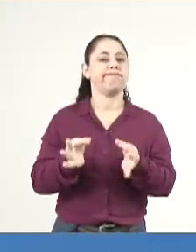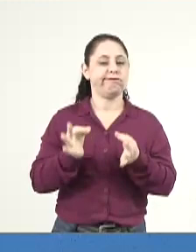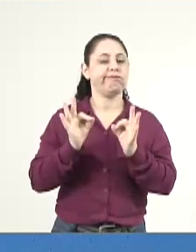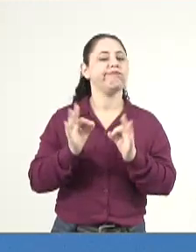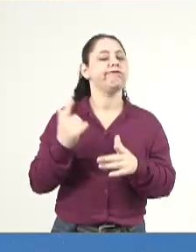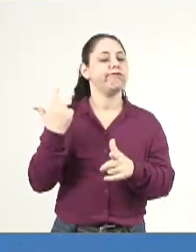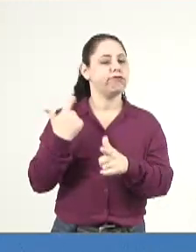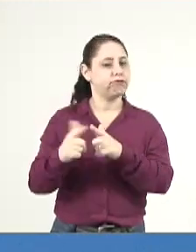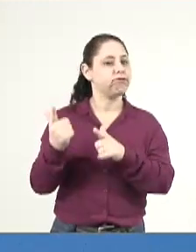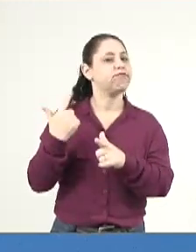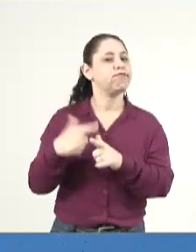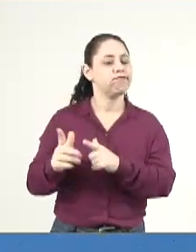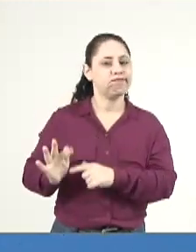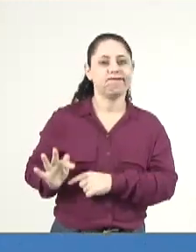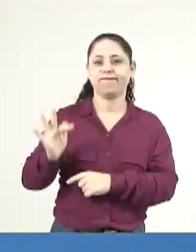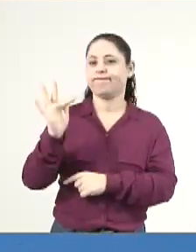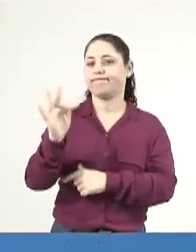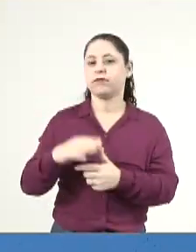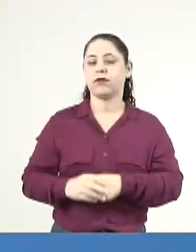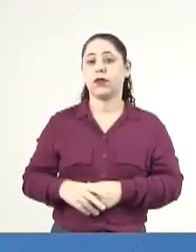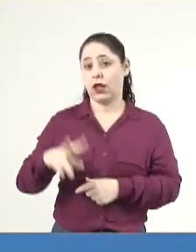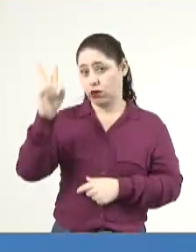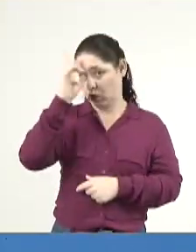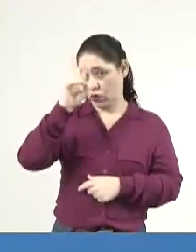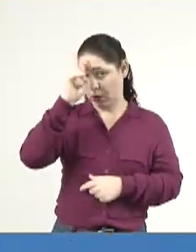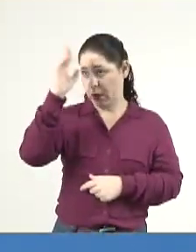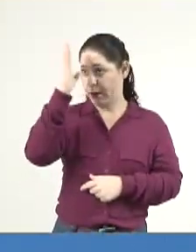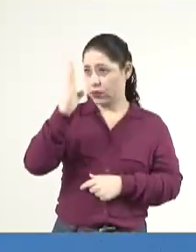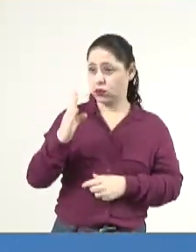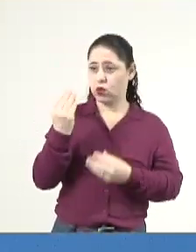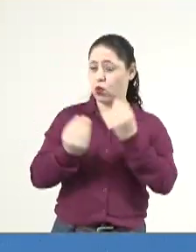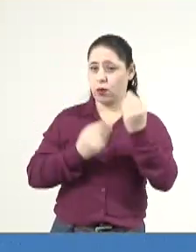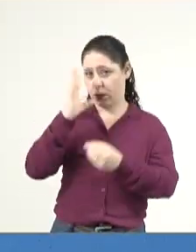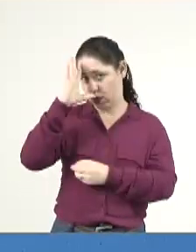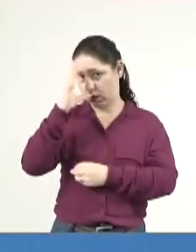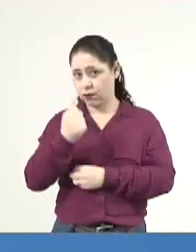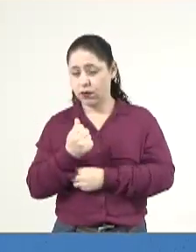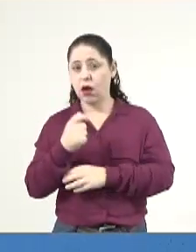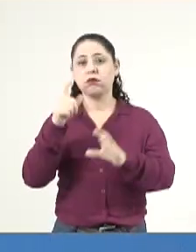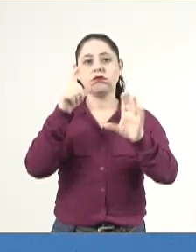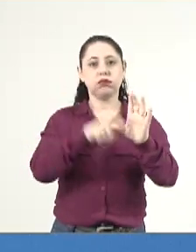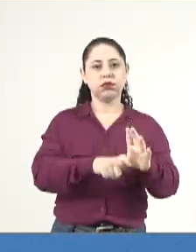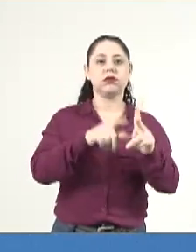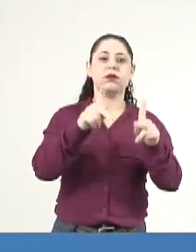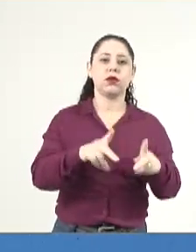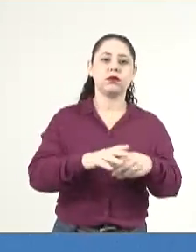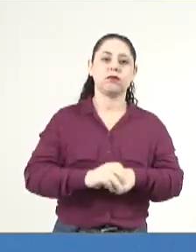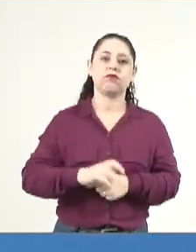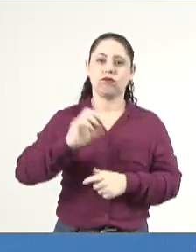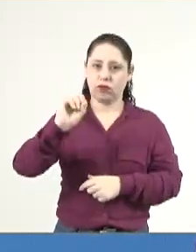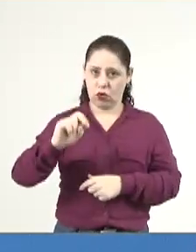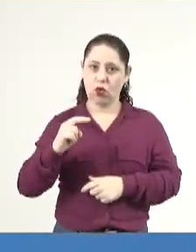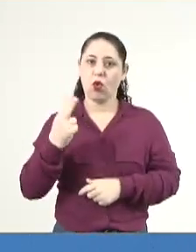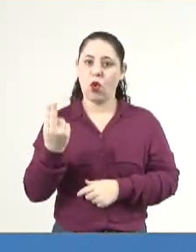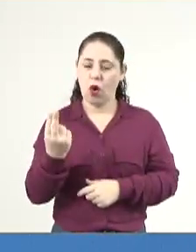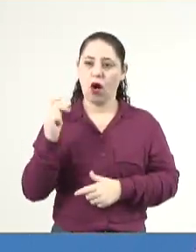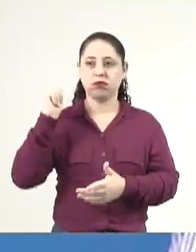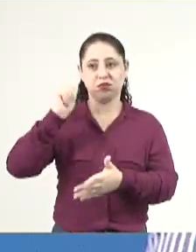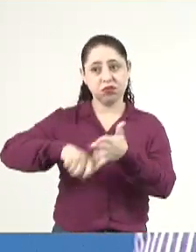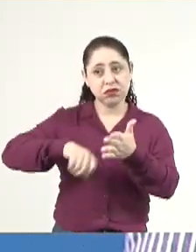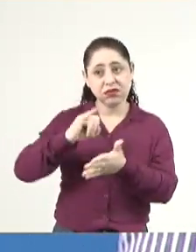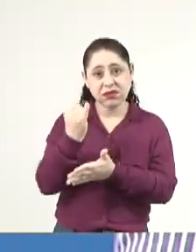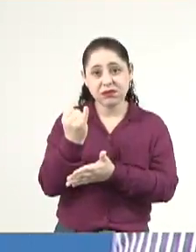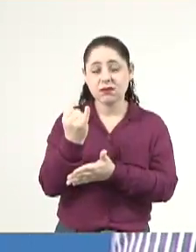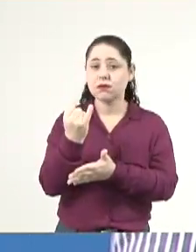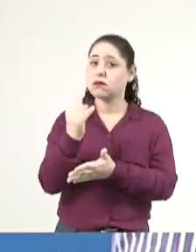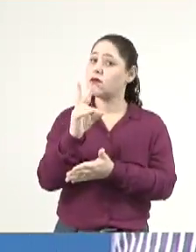dar problema no futuro. Historicamente no Brasil, como é que se resolveu o problema da dívida pública? Ou aumentando carga tributária, que